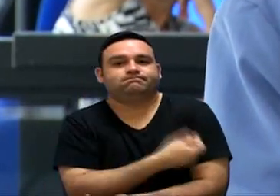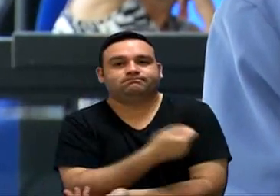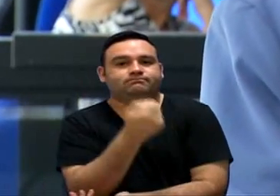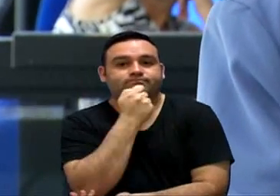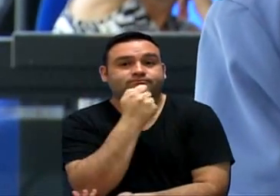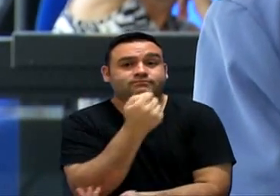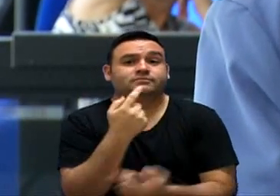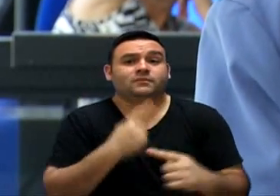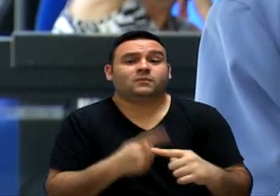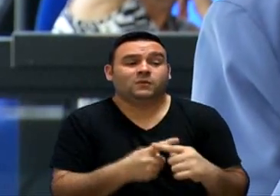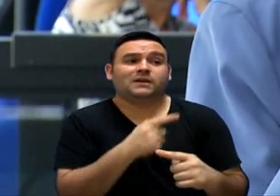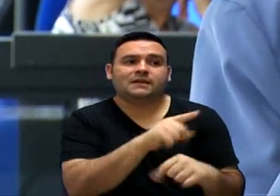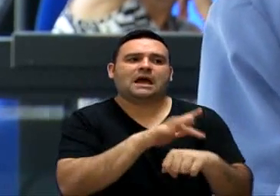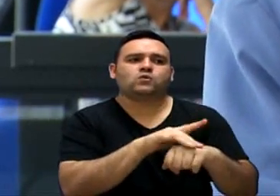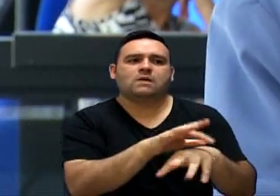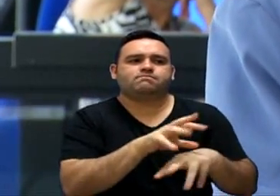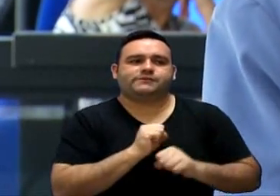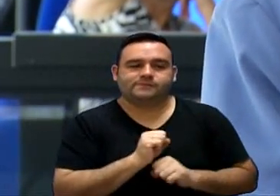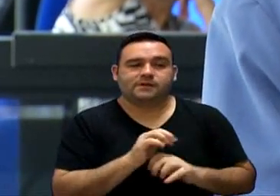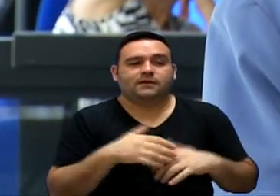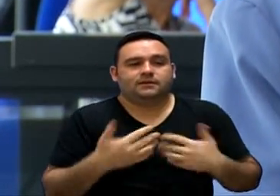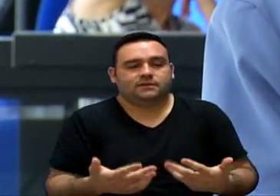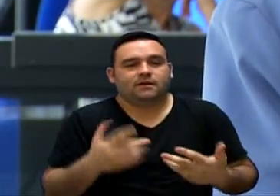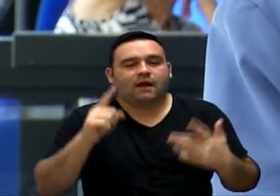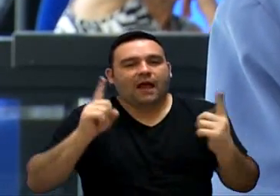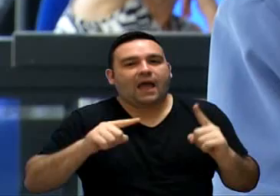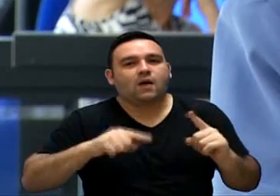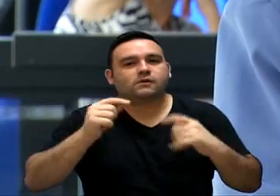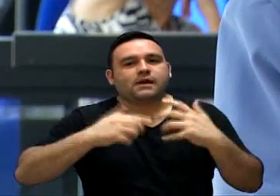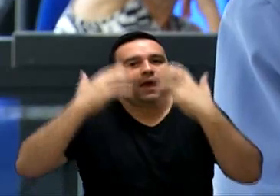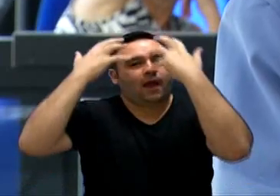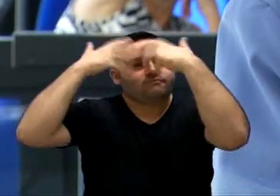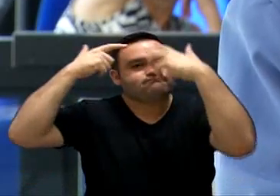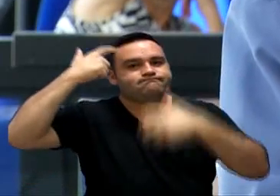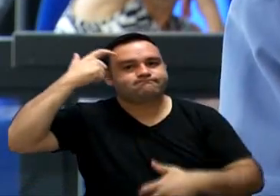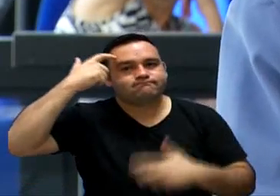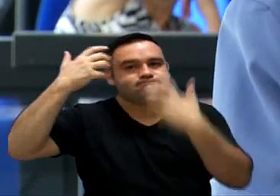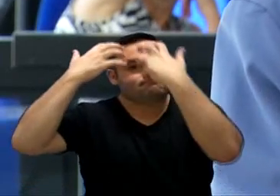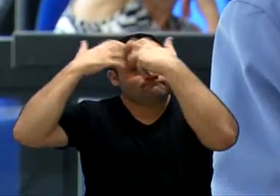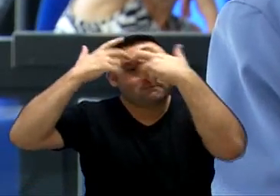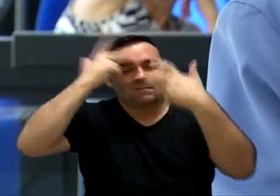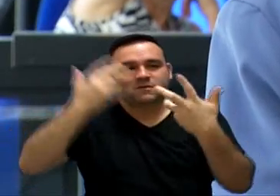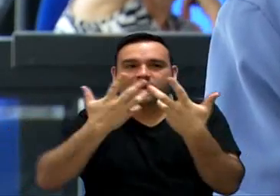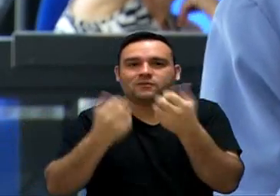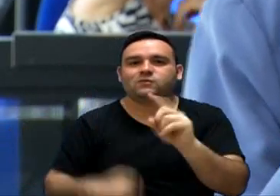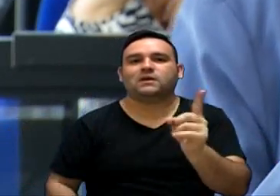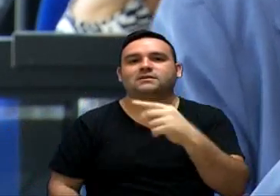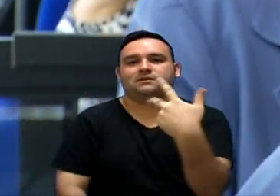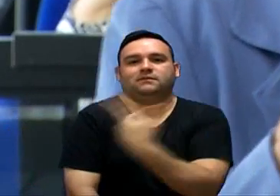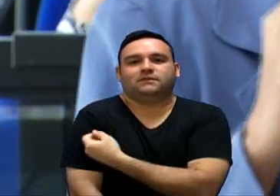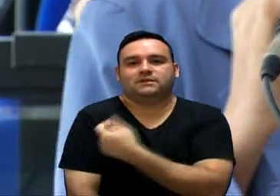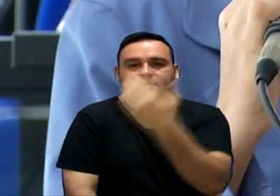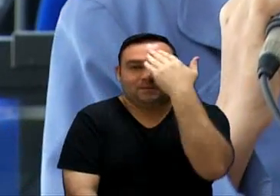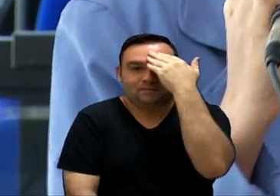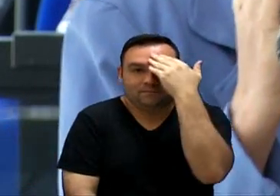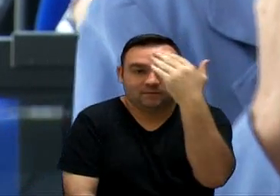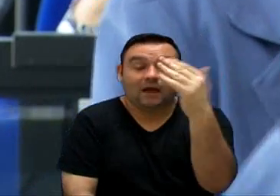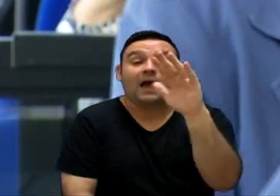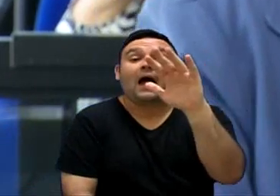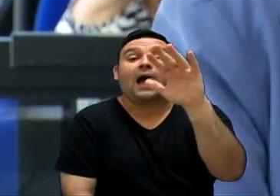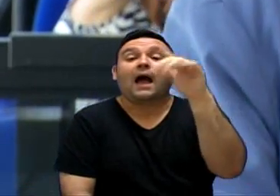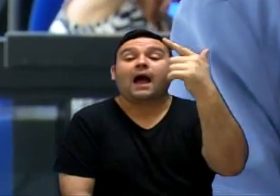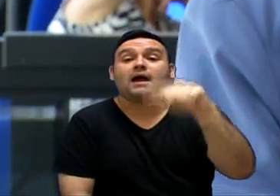tomado a vacina porque adoeceram. Então, acho que isso fica como reflexão a todos que se negam em vacinar. Obrigada, senhor presidente.